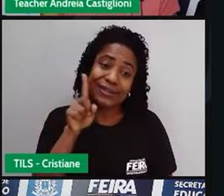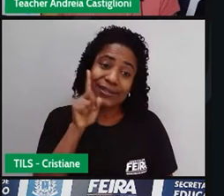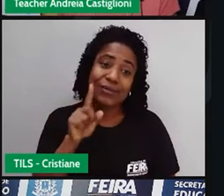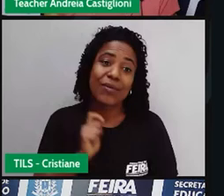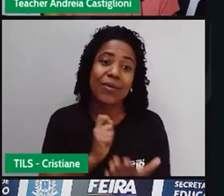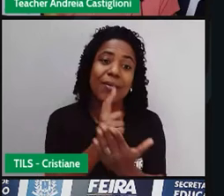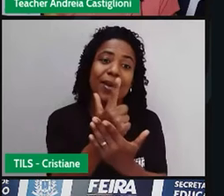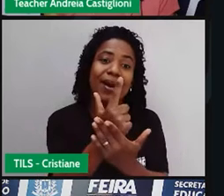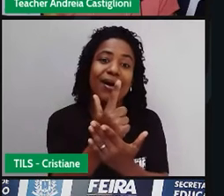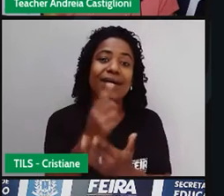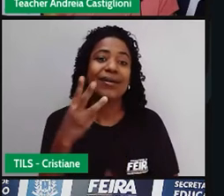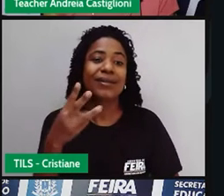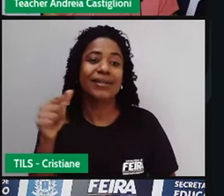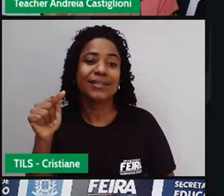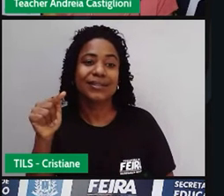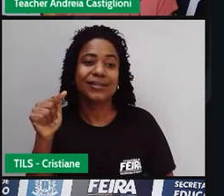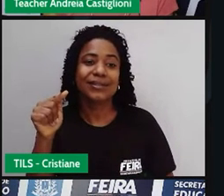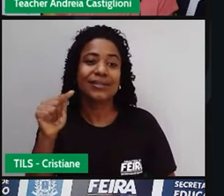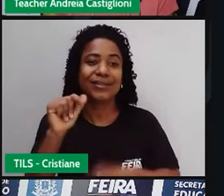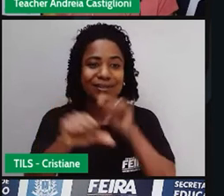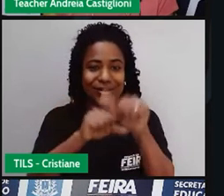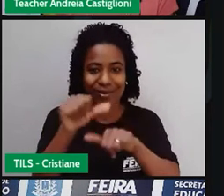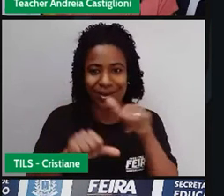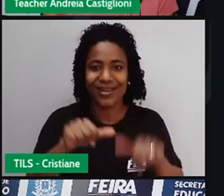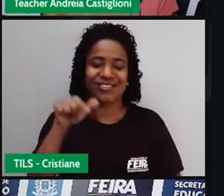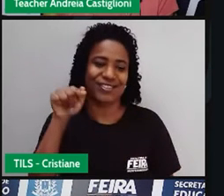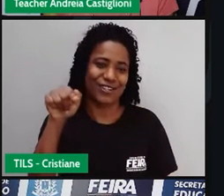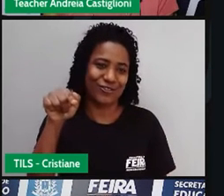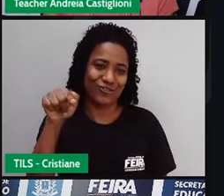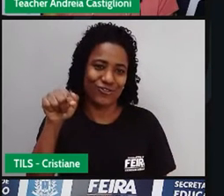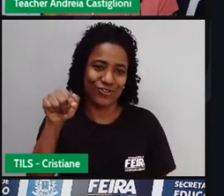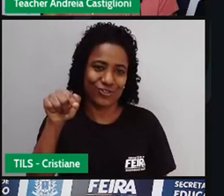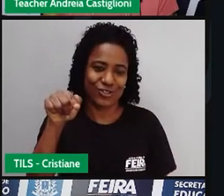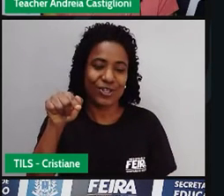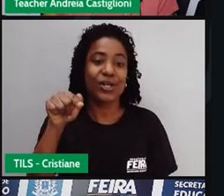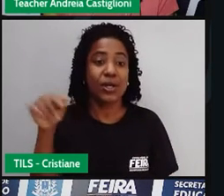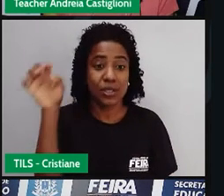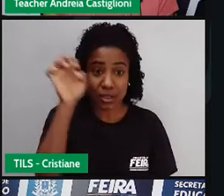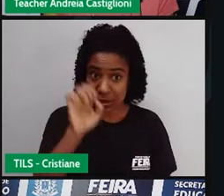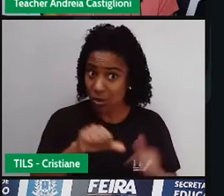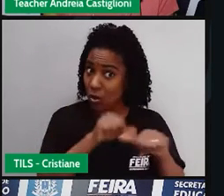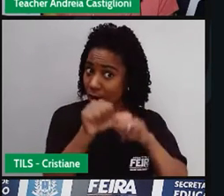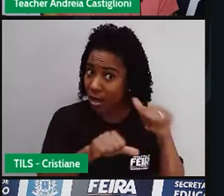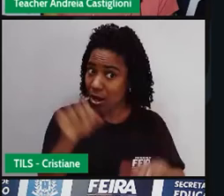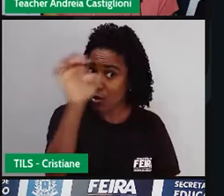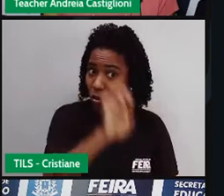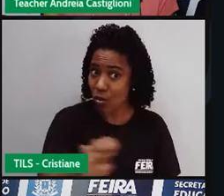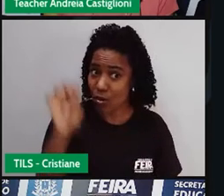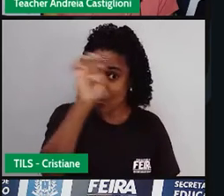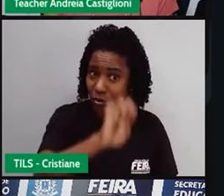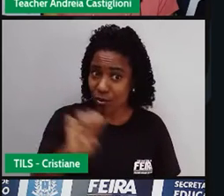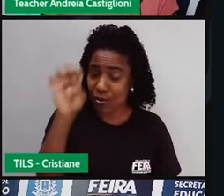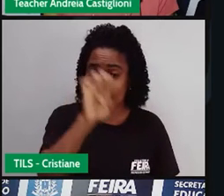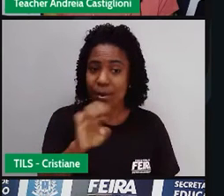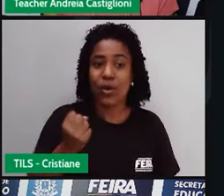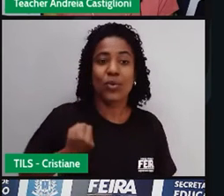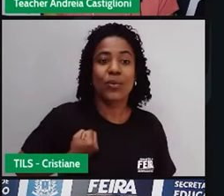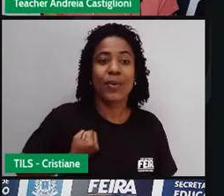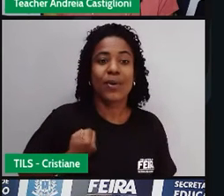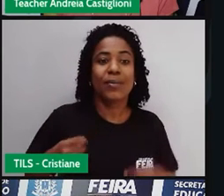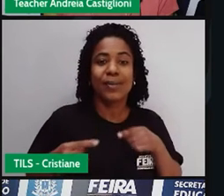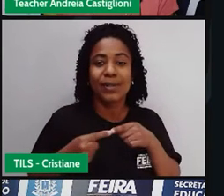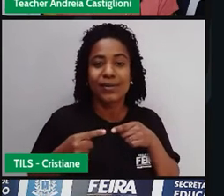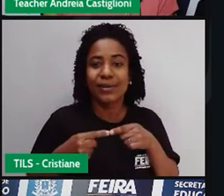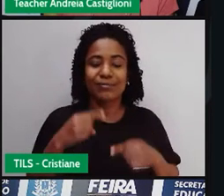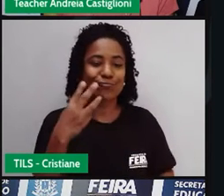o número 37 e sim número certo número 7 já na Europa o meu número será eu